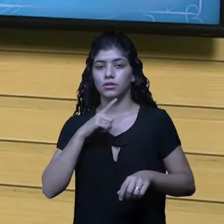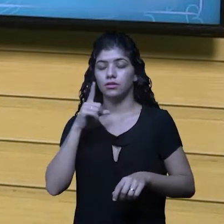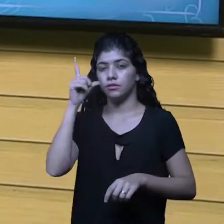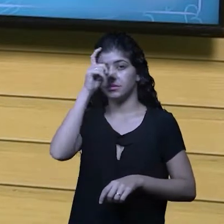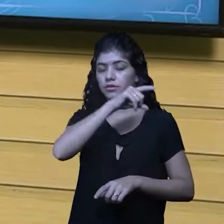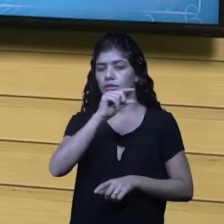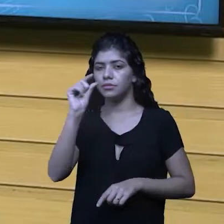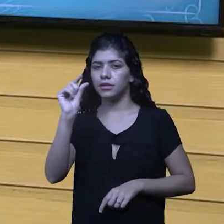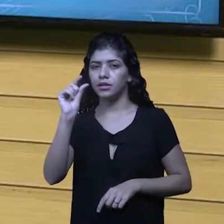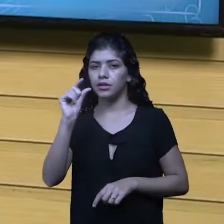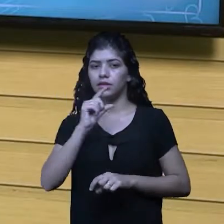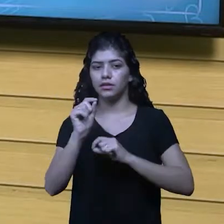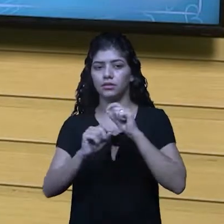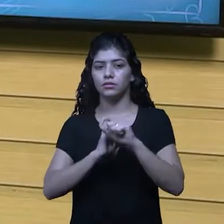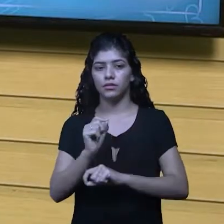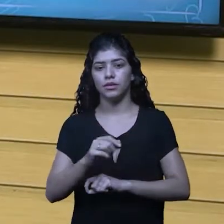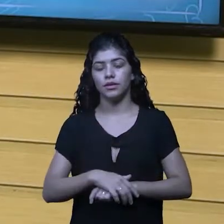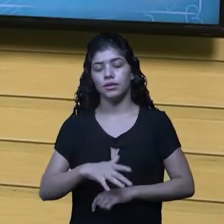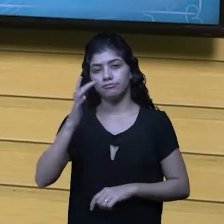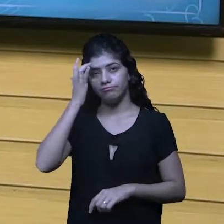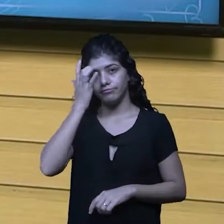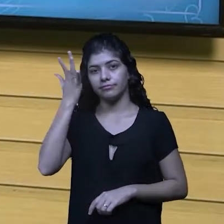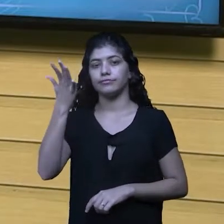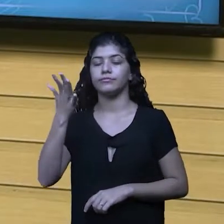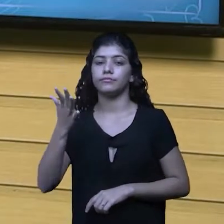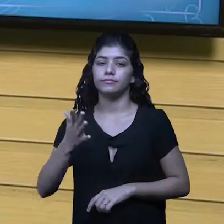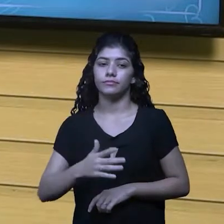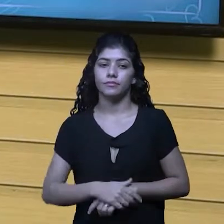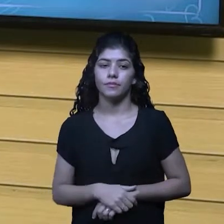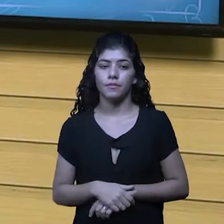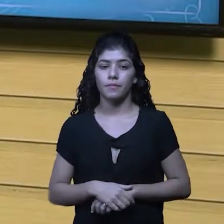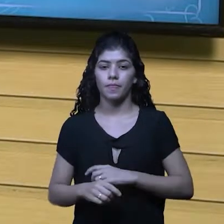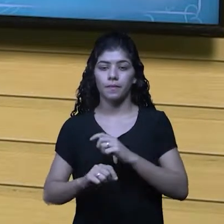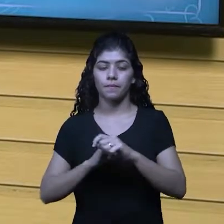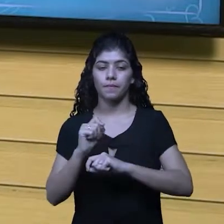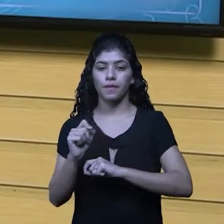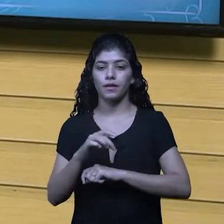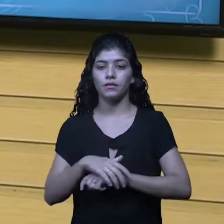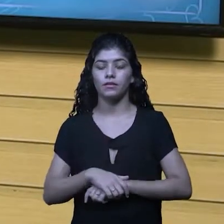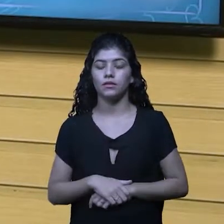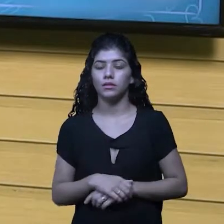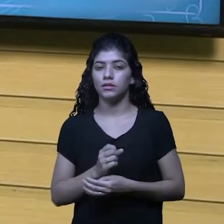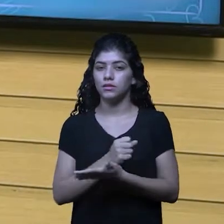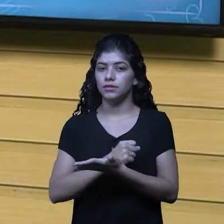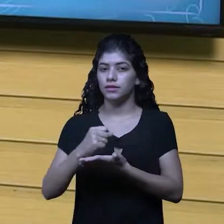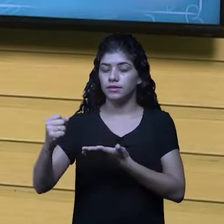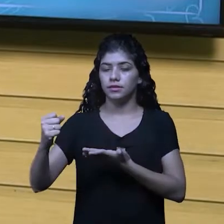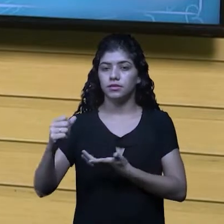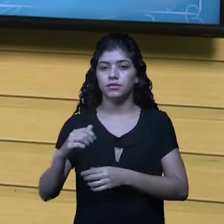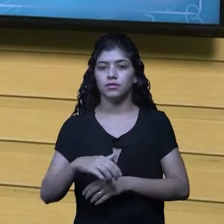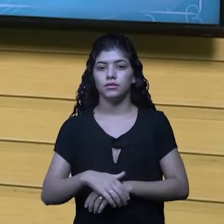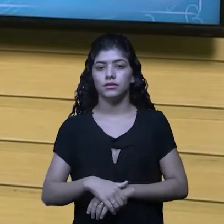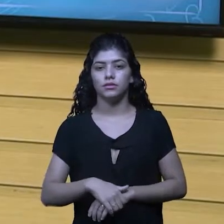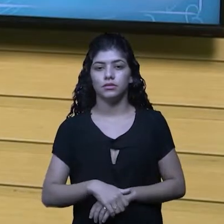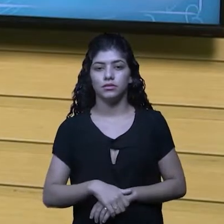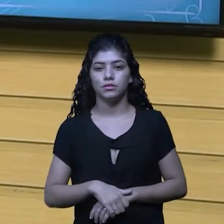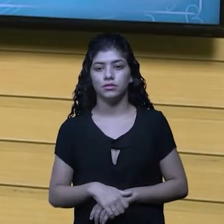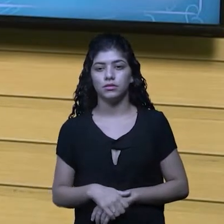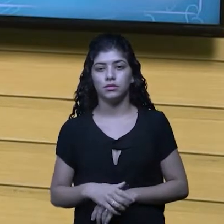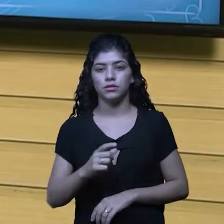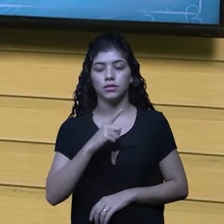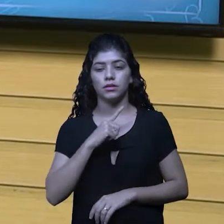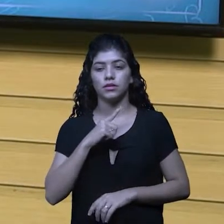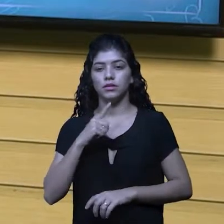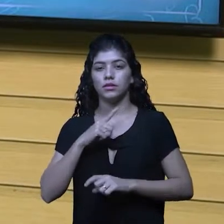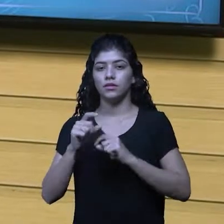muito pequena, nós dizemos que ele tem facilidade em passar a corrente elétrica. E aqueles que